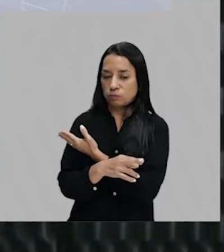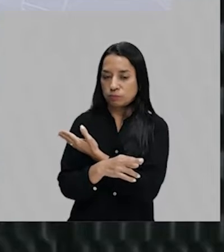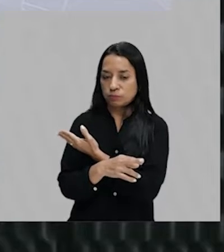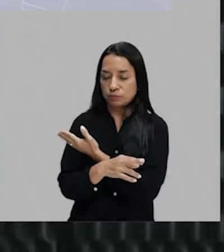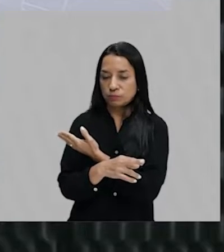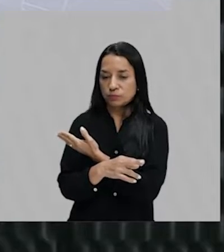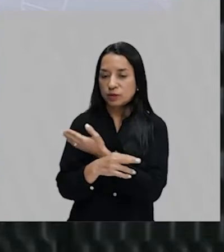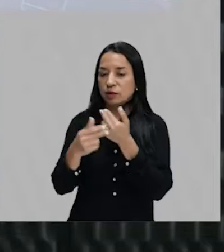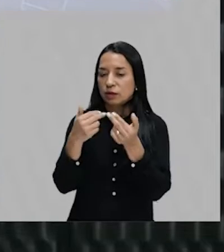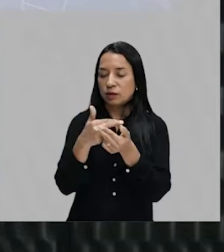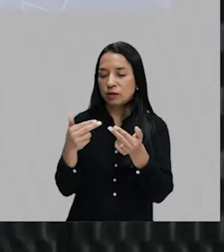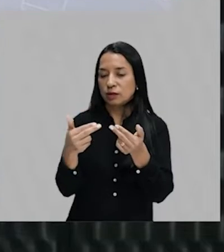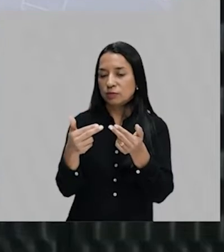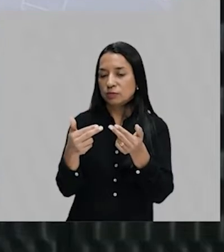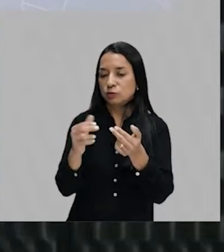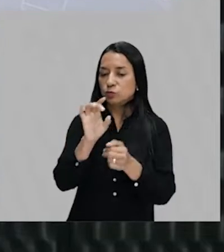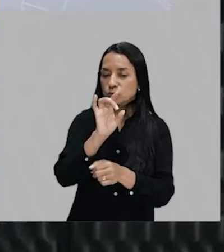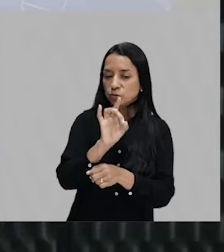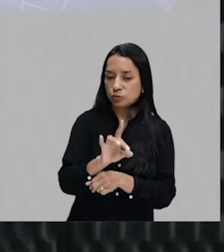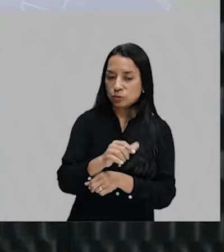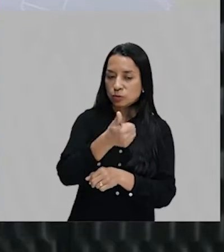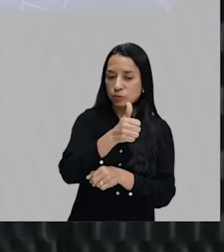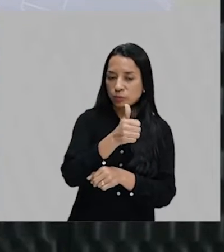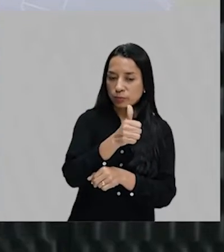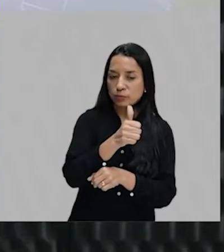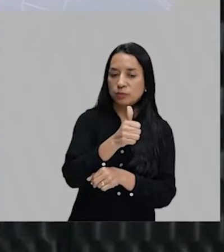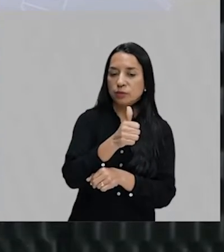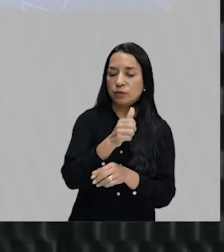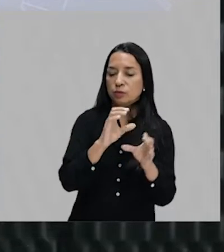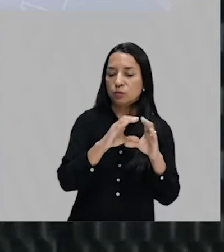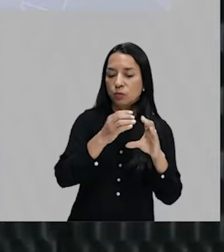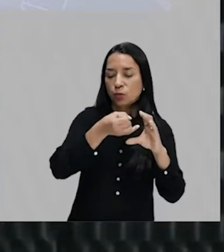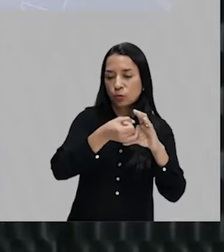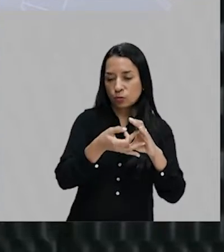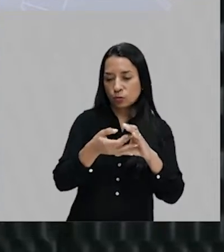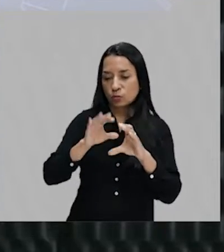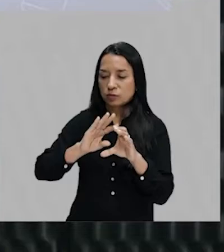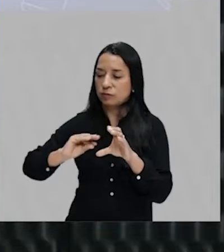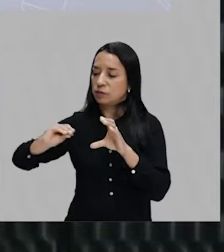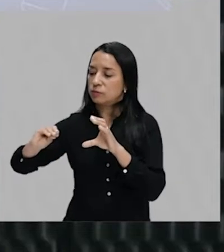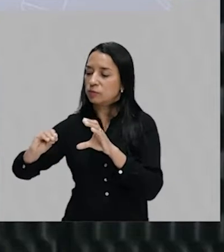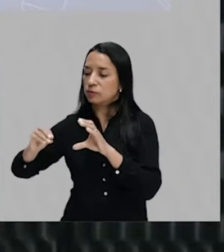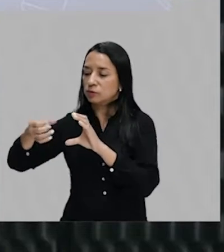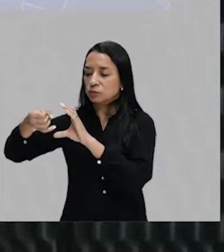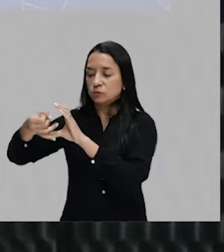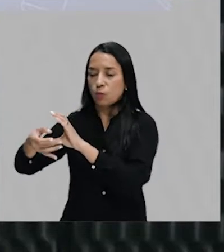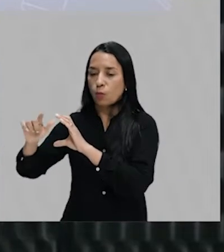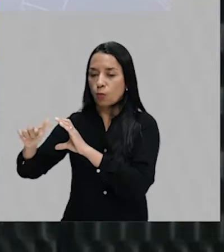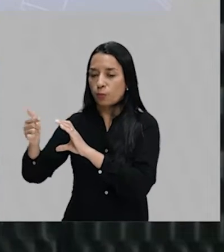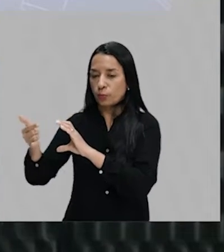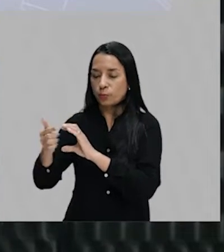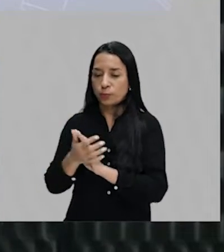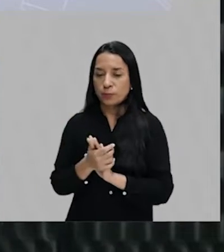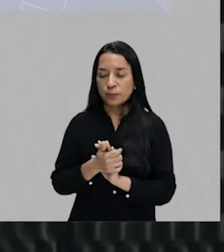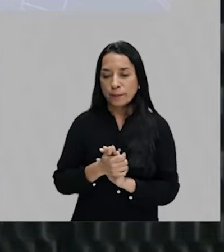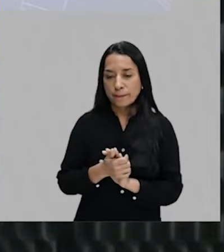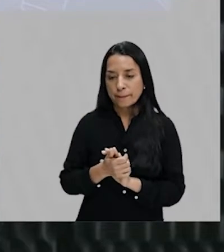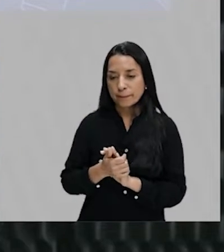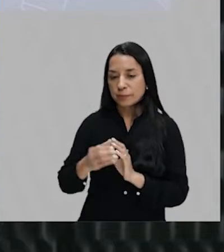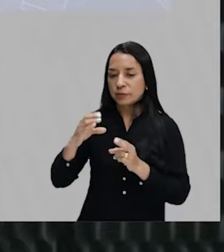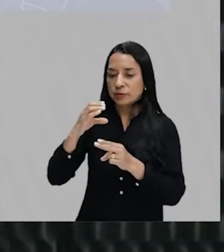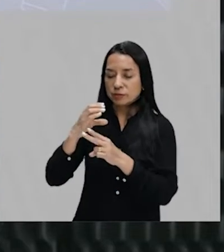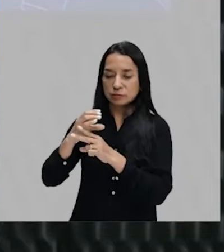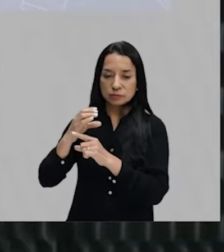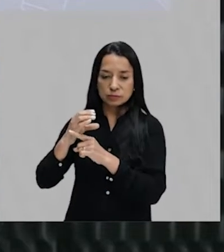elementos que são exclusivos deste primeiro conjunto que não fazem parte desse Tá bom então representação de não está